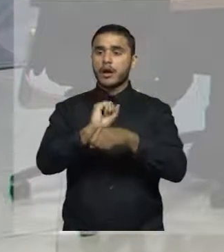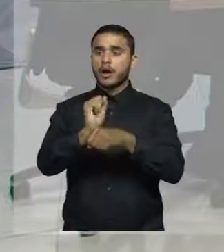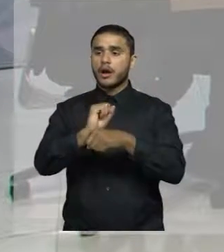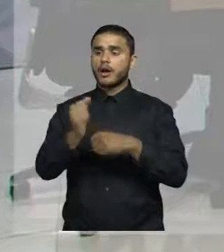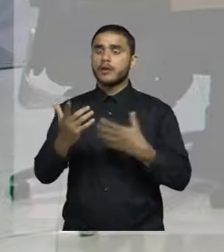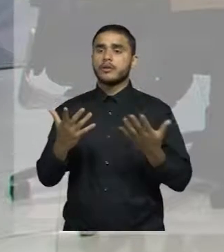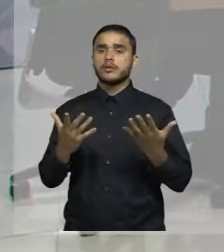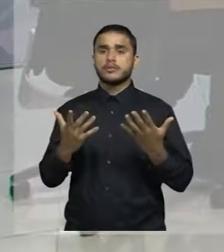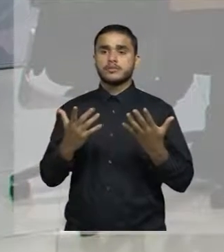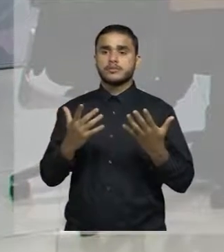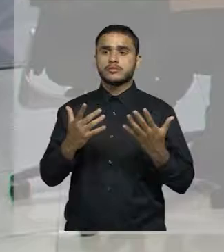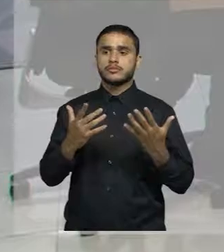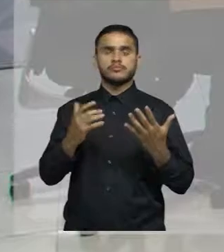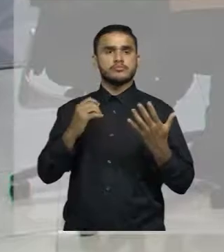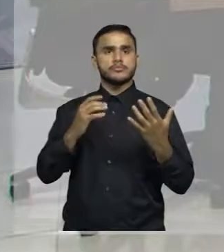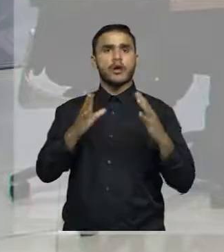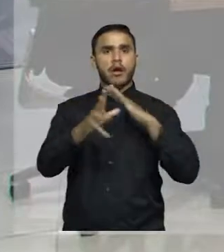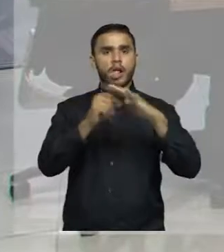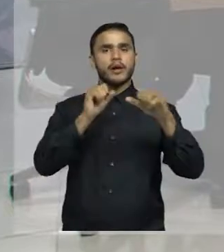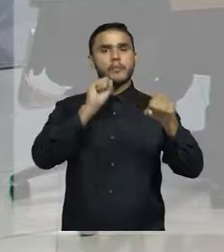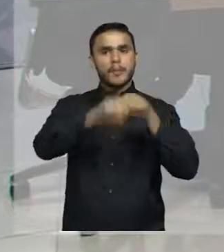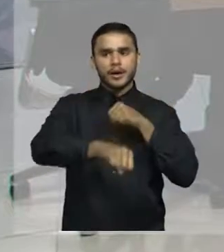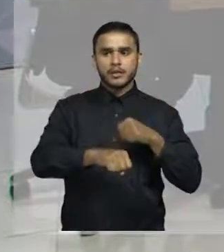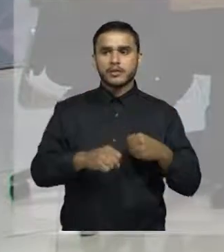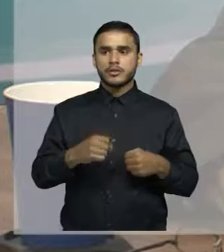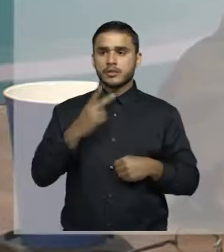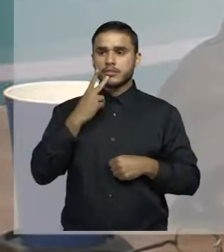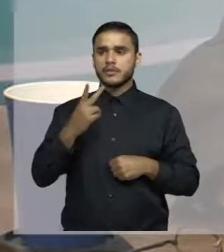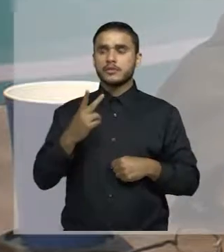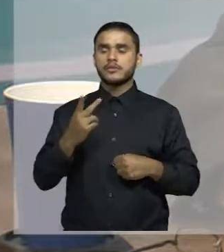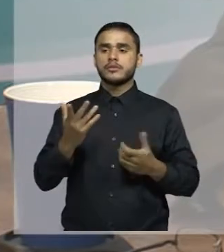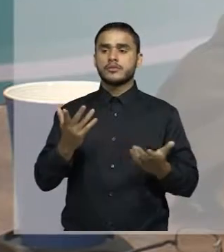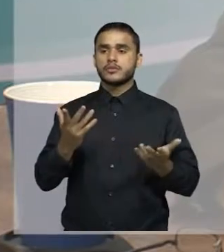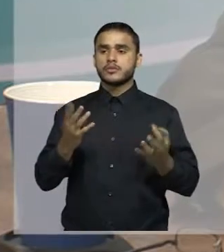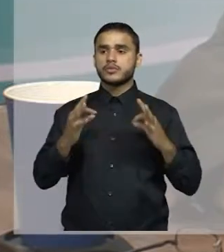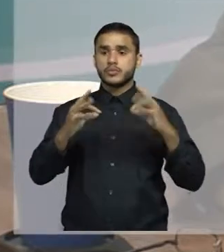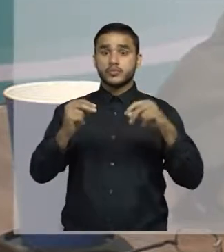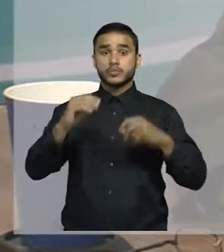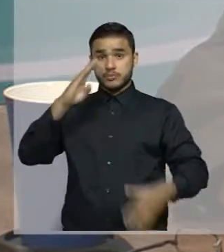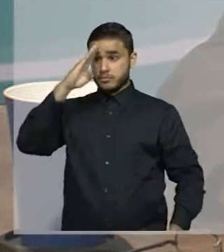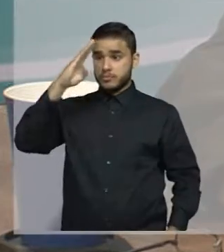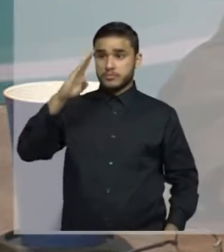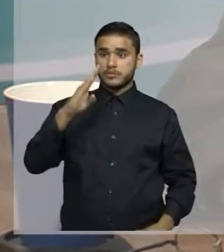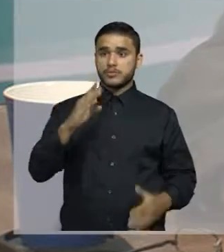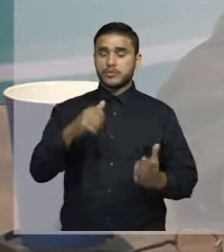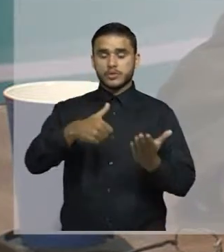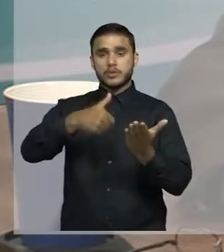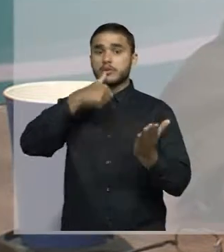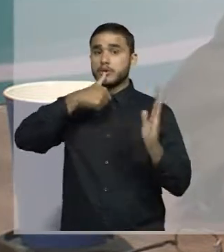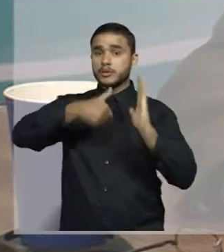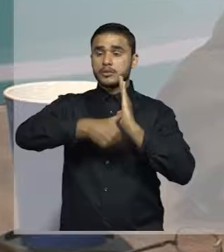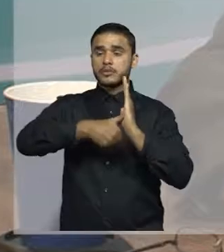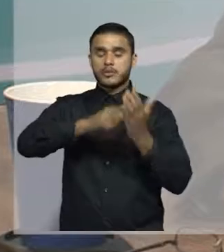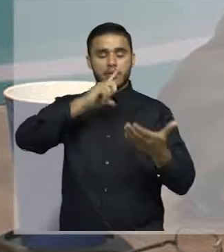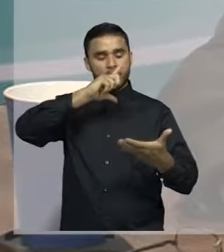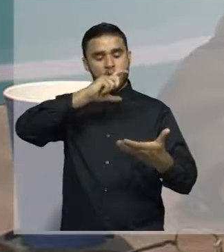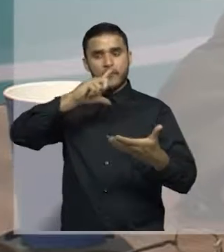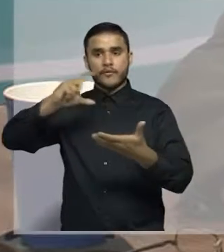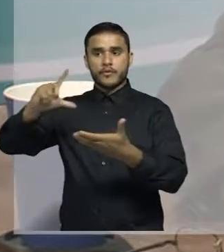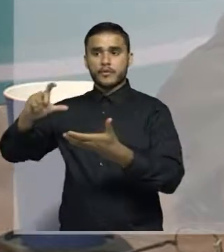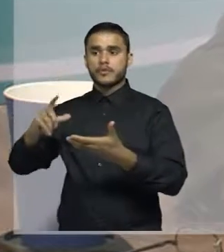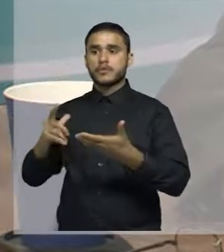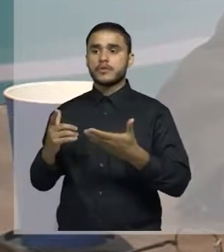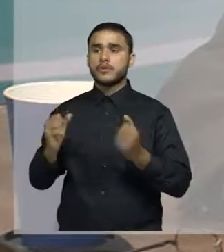de latrocínio. Saiu de lá, volta tudo. Sim. Ora, o Exército estava fotografando as identidades dos moradores das comunidades